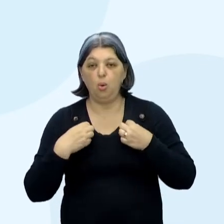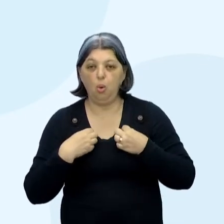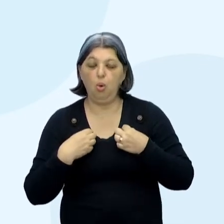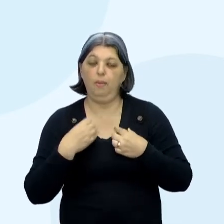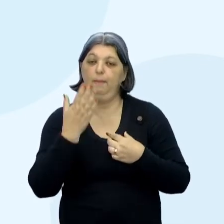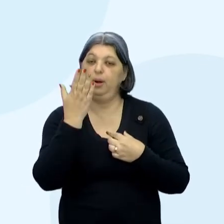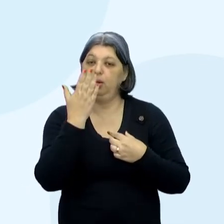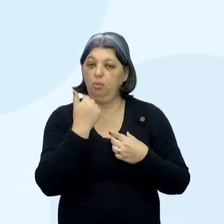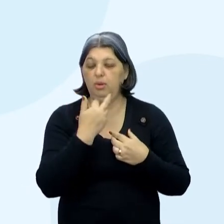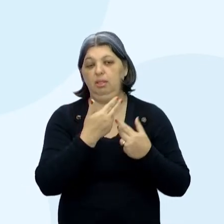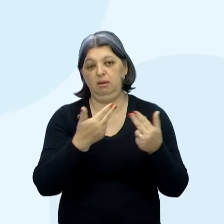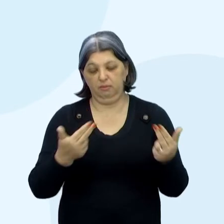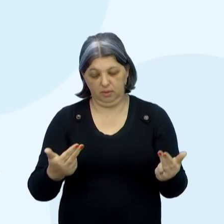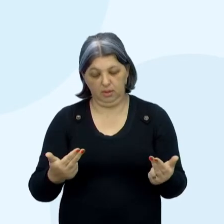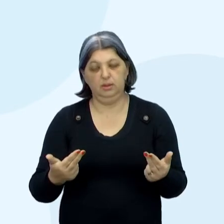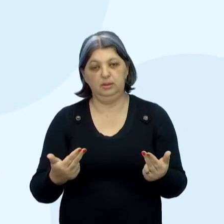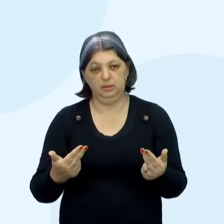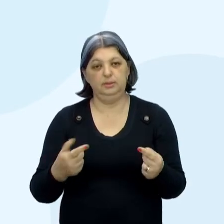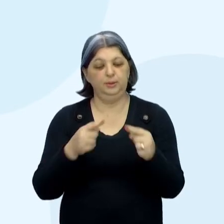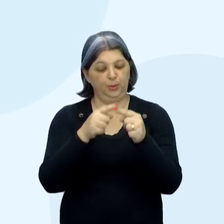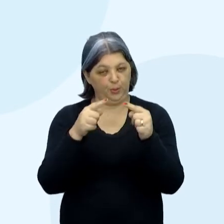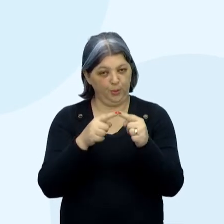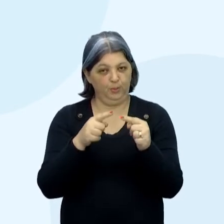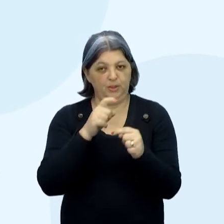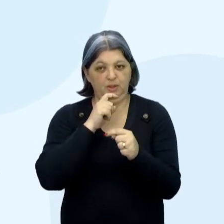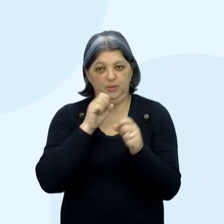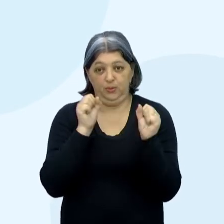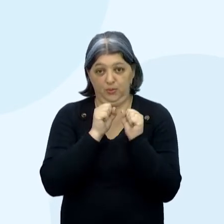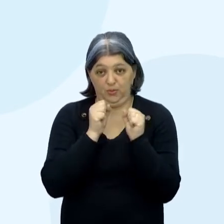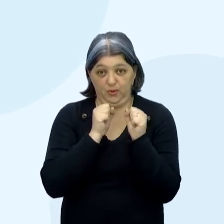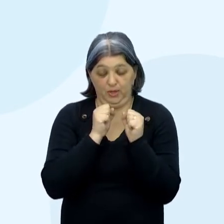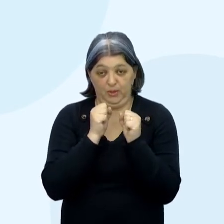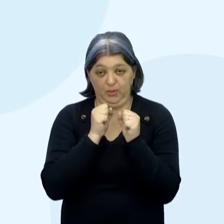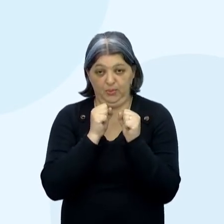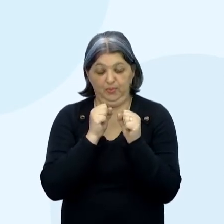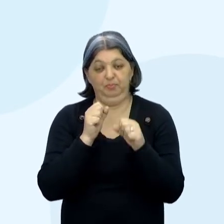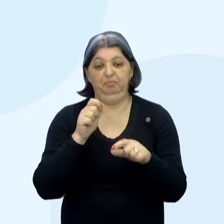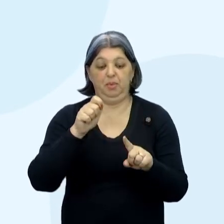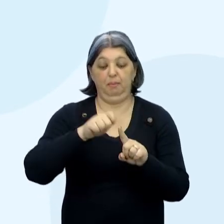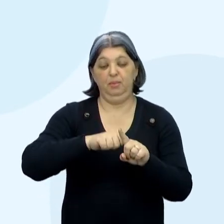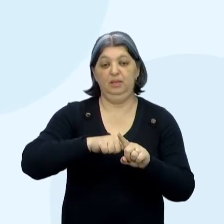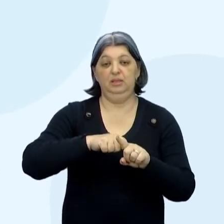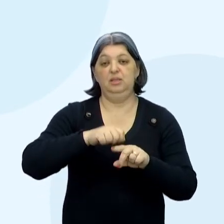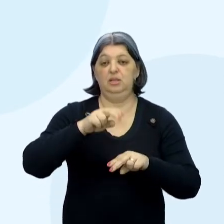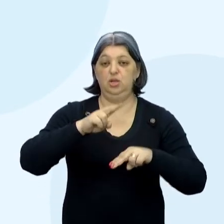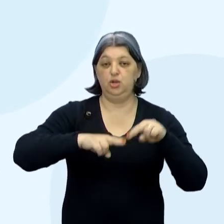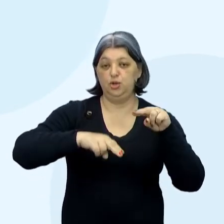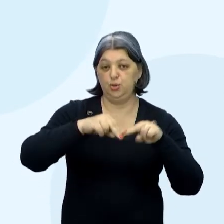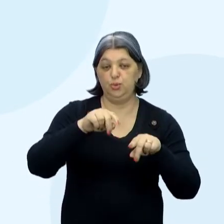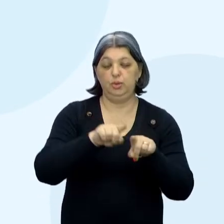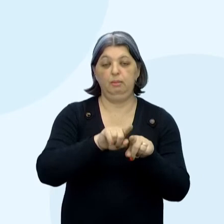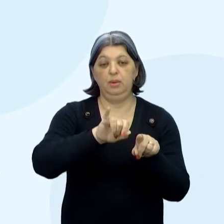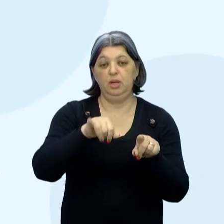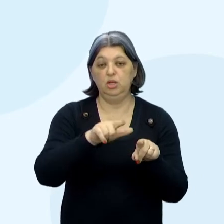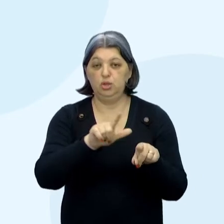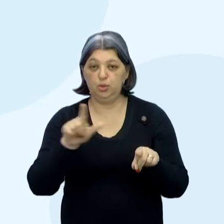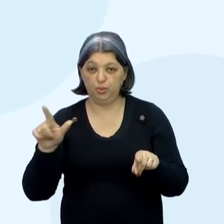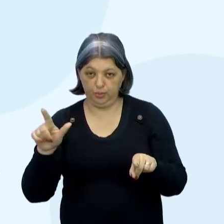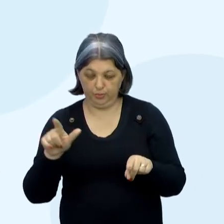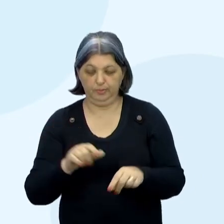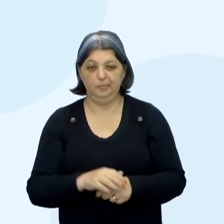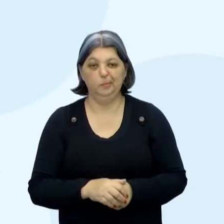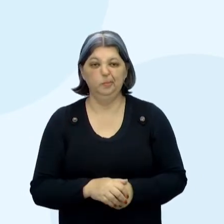culinária que vai super bem com esse friozinho de junho e de julho. Vamos continuar aqui no